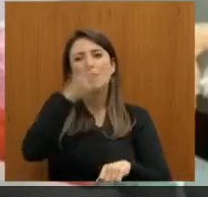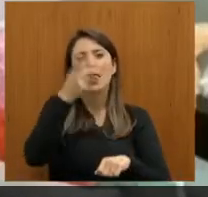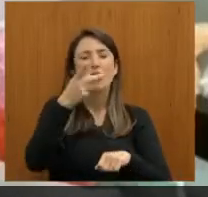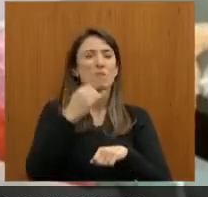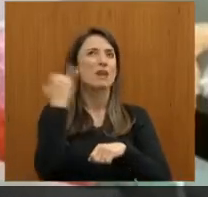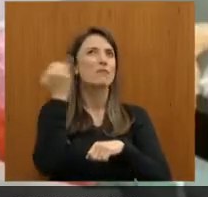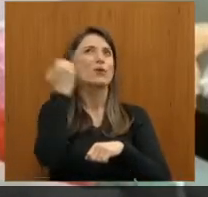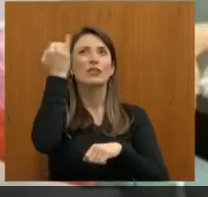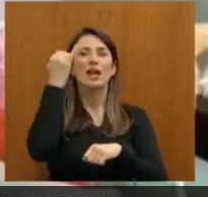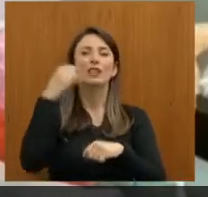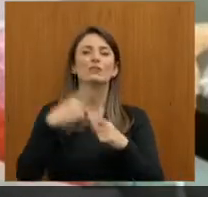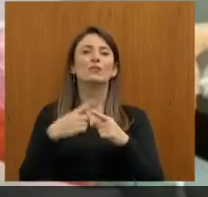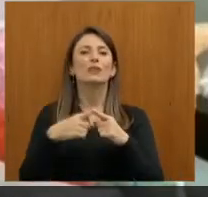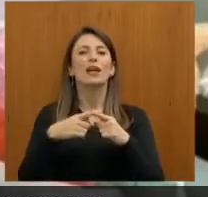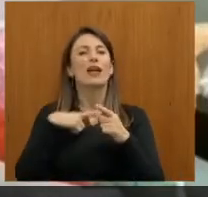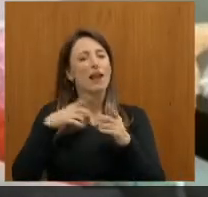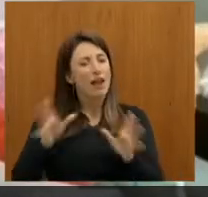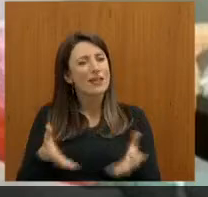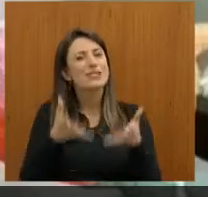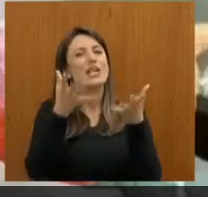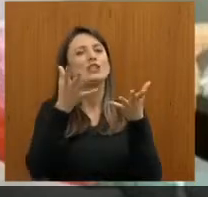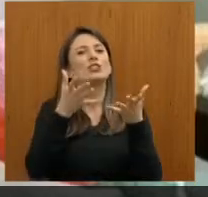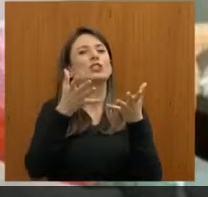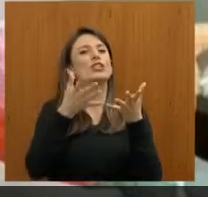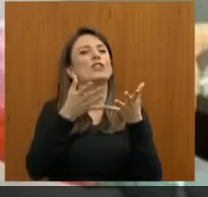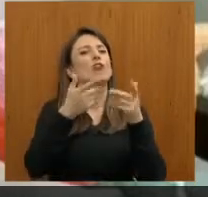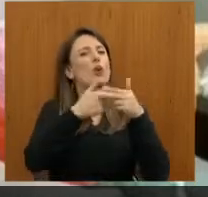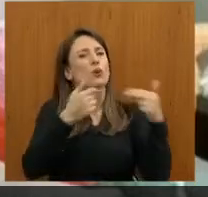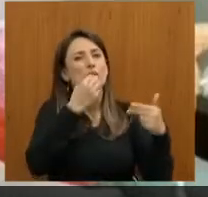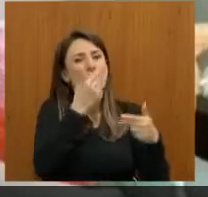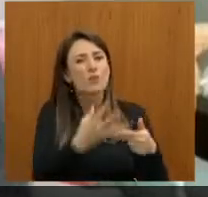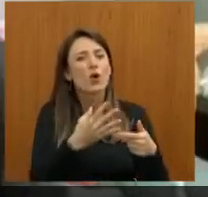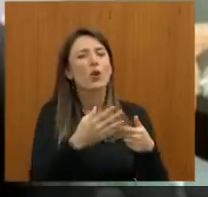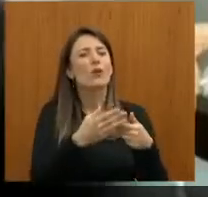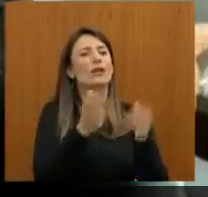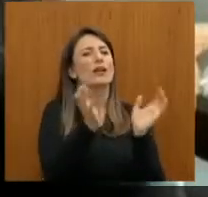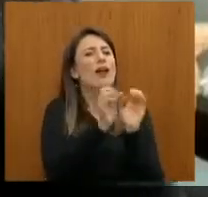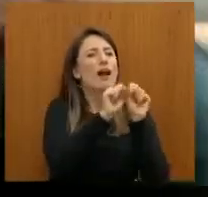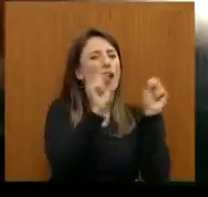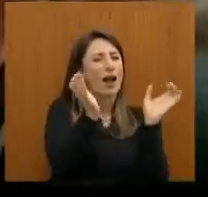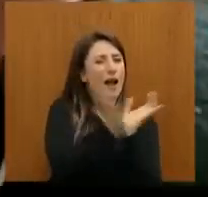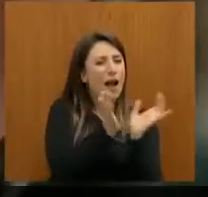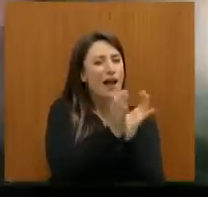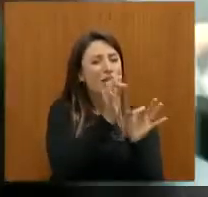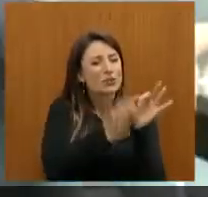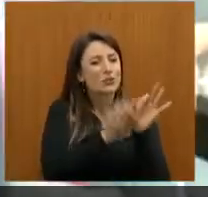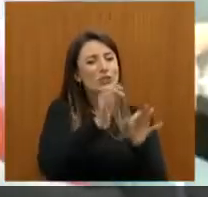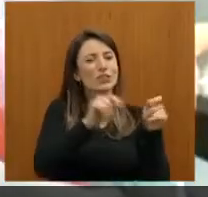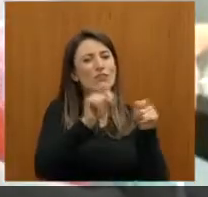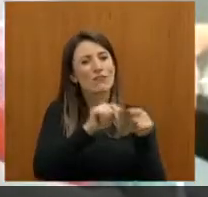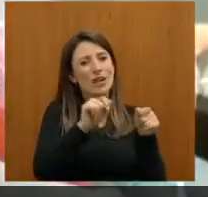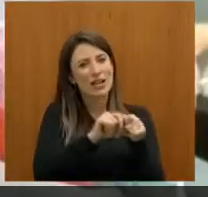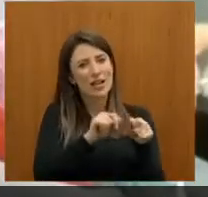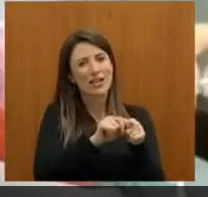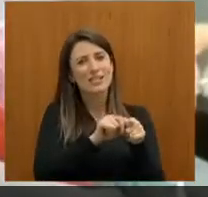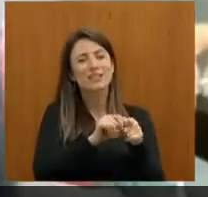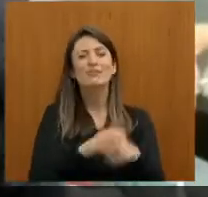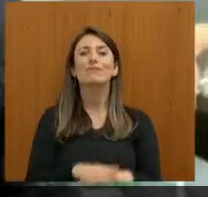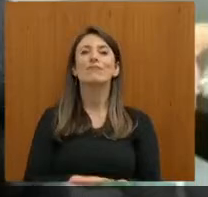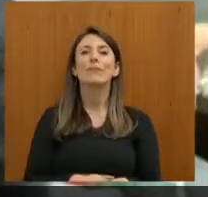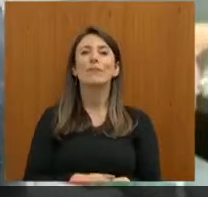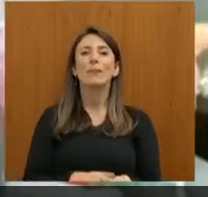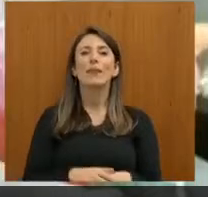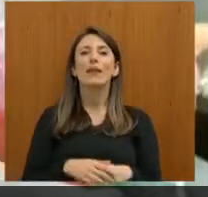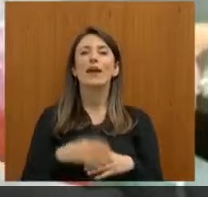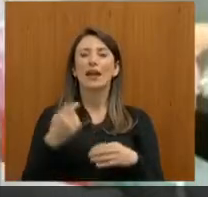tem um propósito incentivar as boas práticas e sistemas de gestão das instituições que compõem o sistema digestivo Inclusive eu